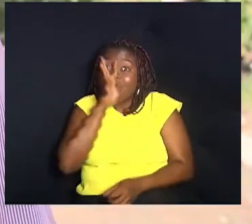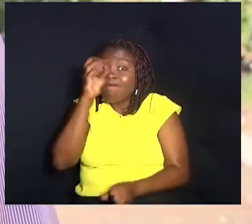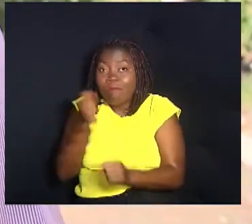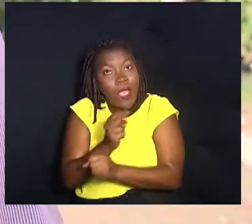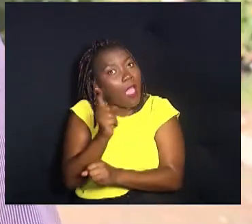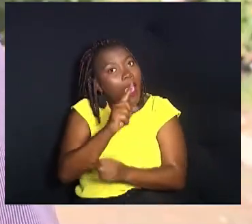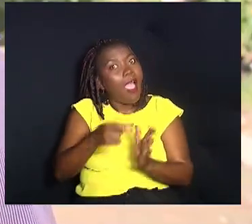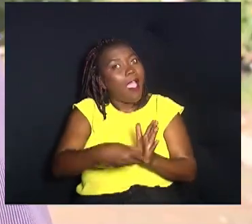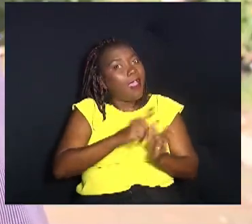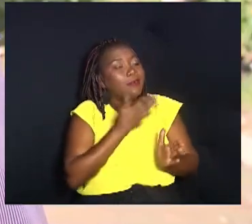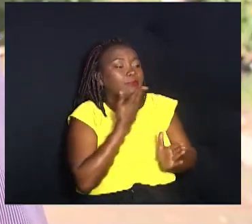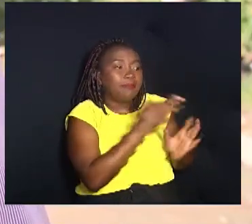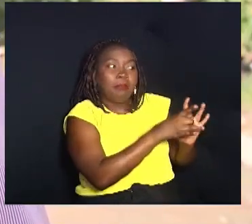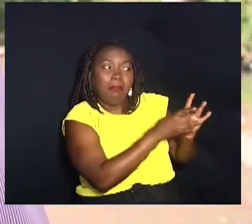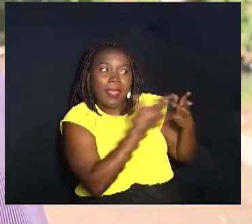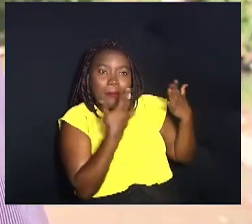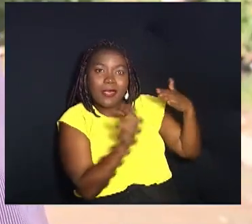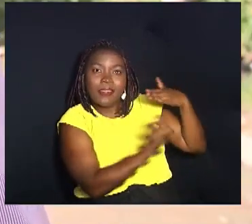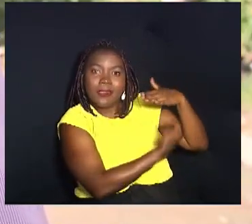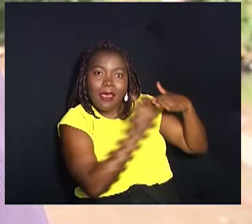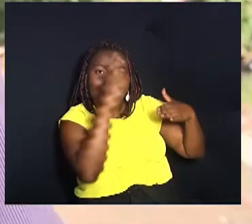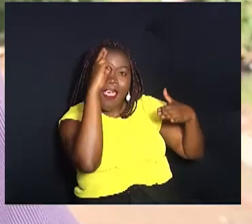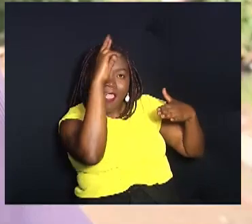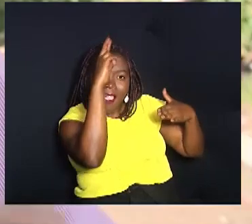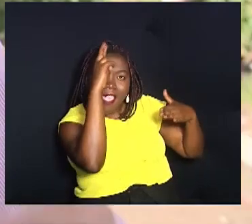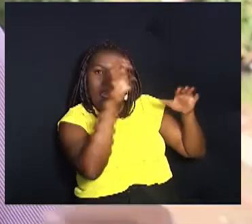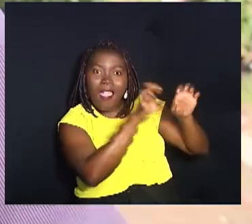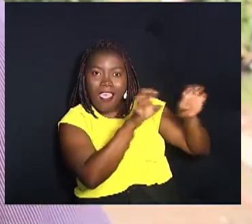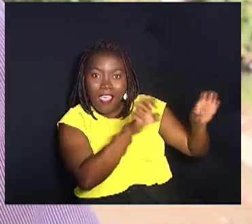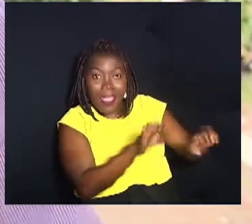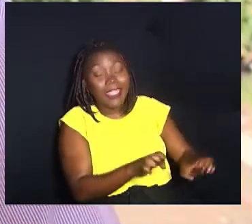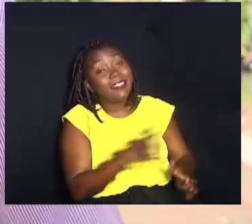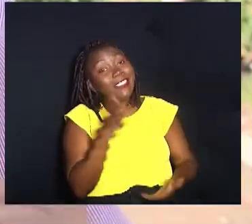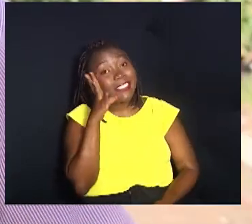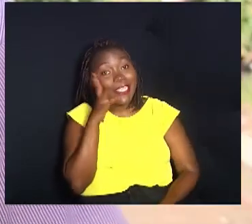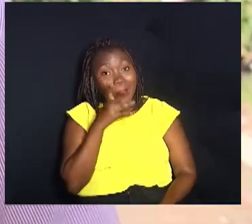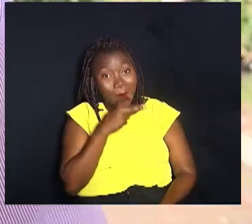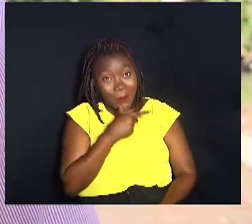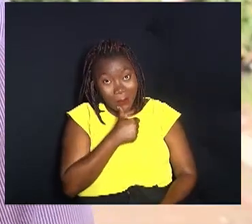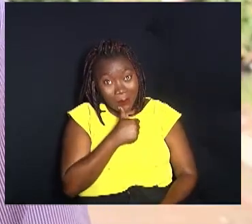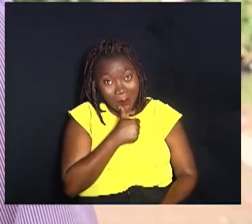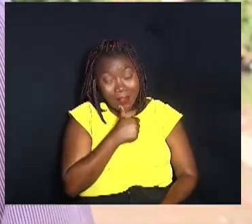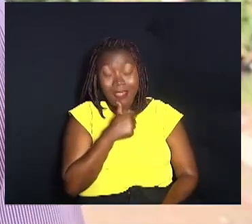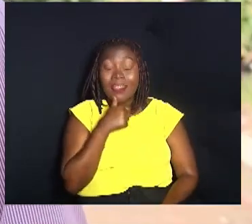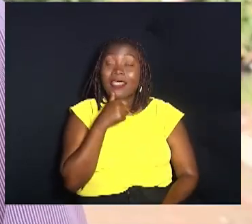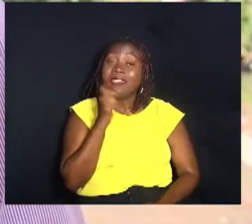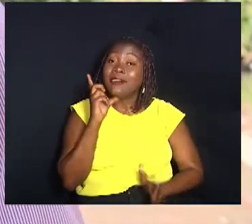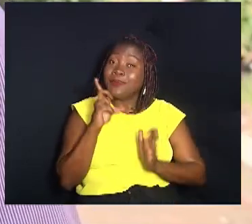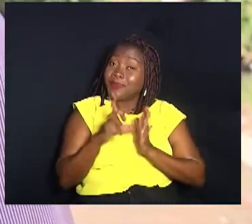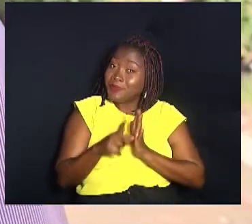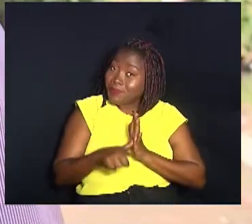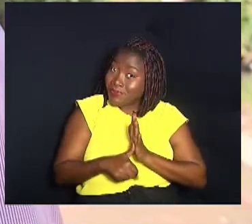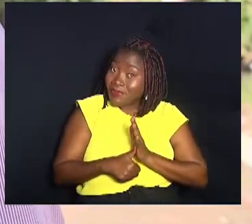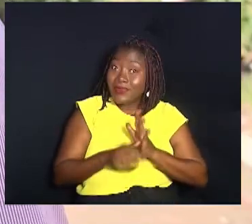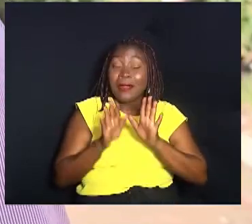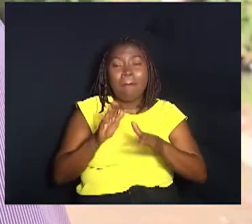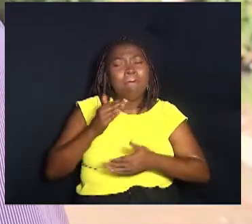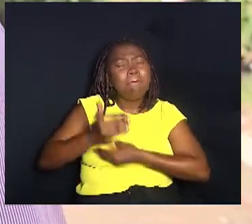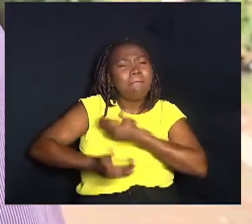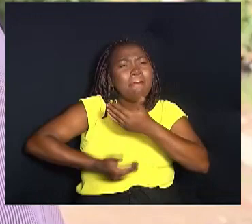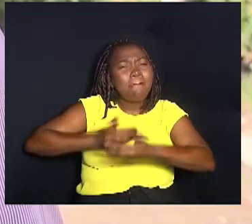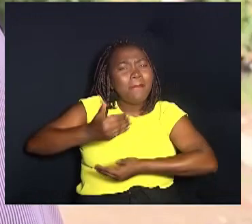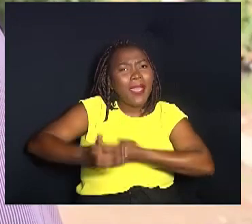são responsáveis por essas infraestruturas. Isso demorou, isso foi retardando. Só que com o passar do